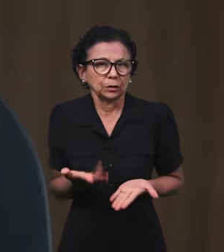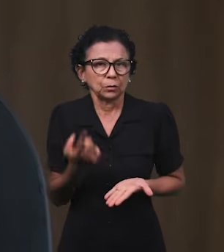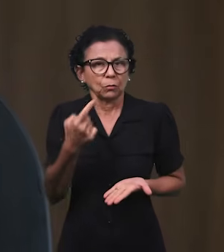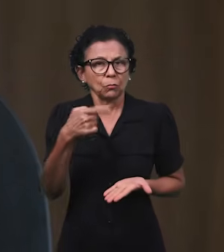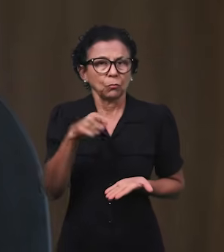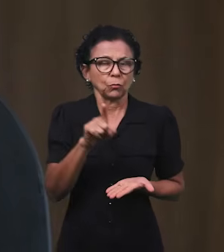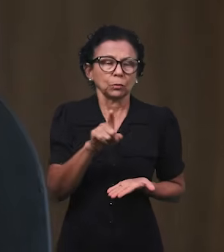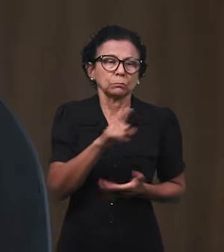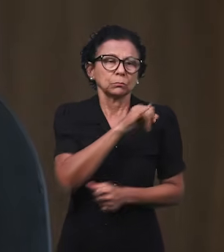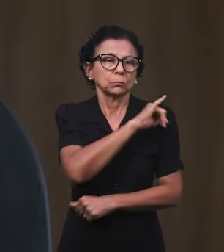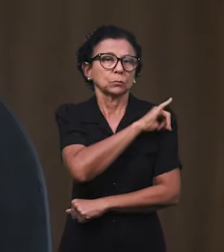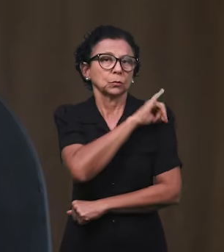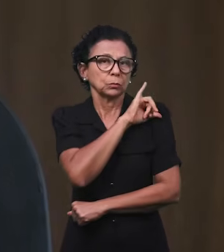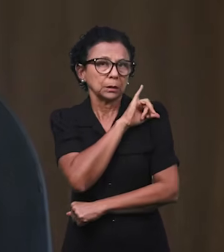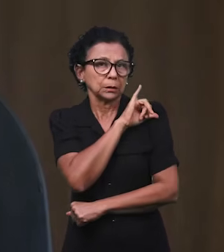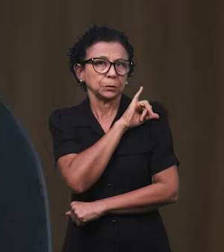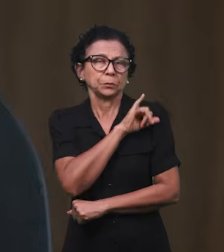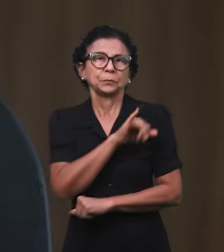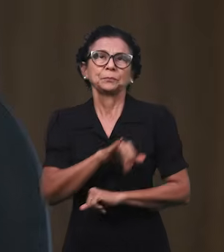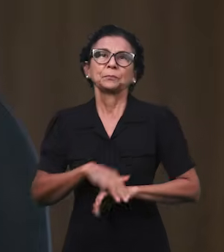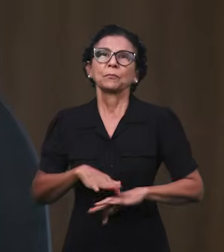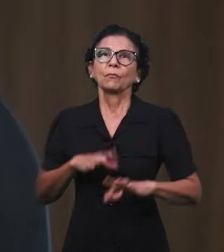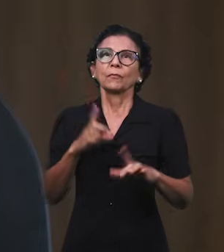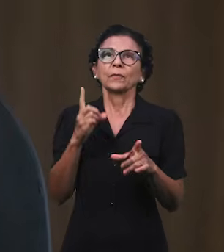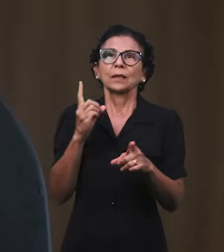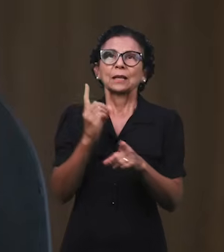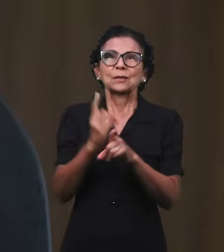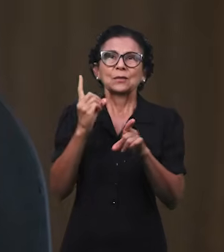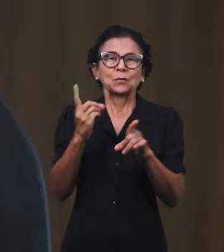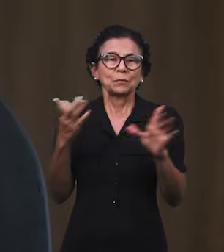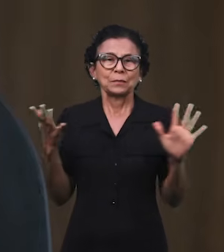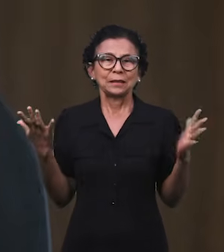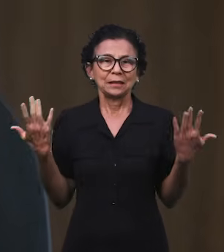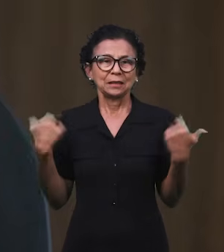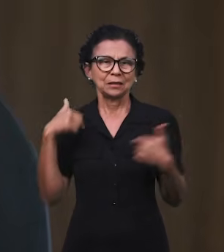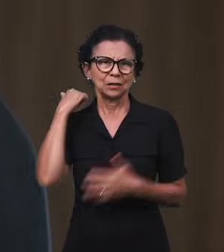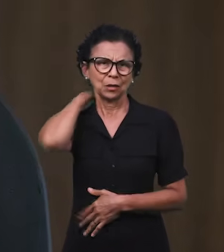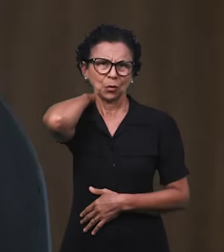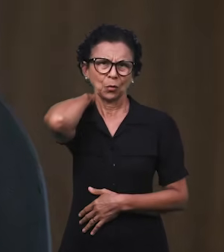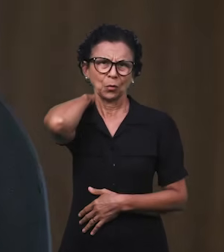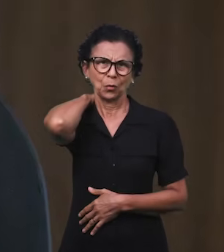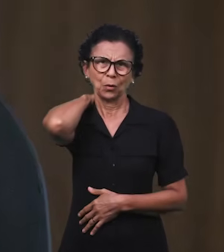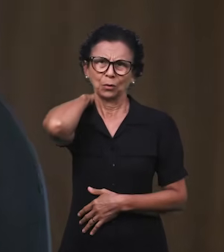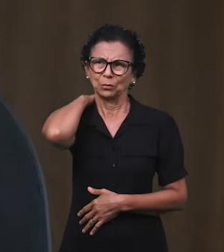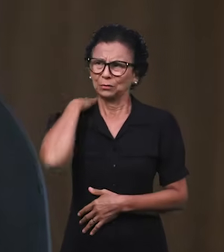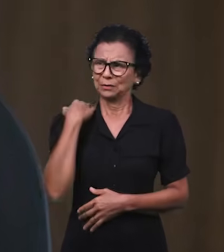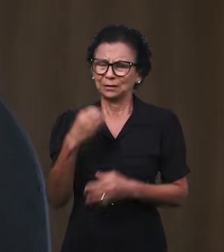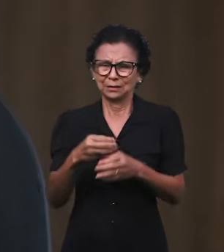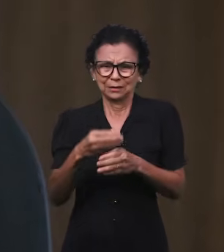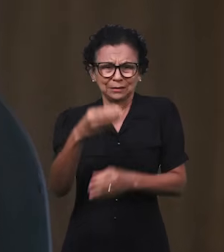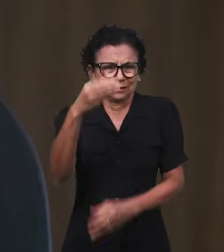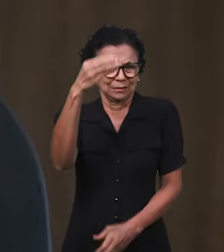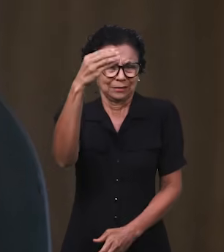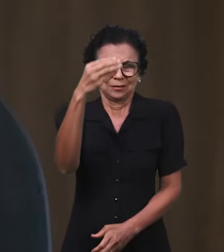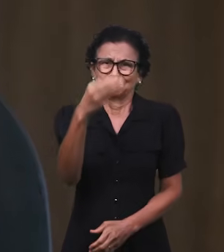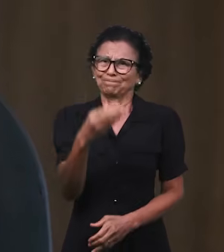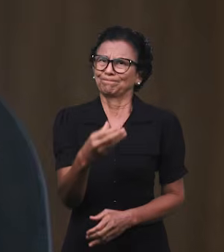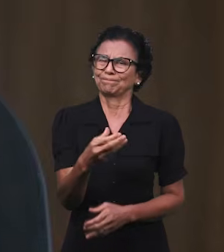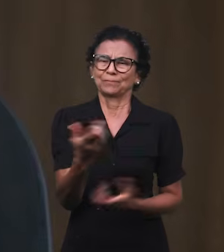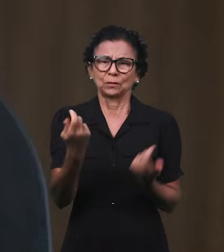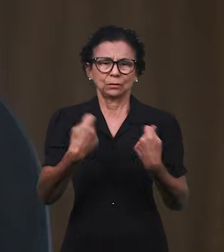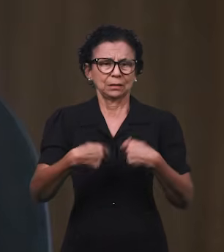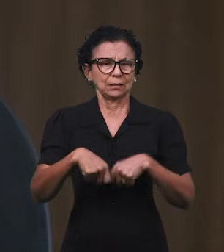fui para lá, fiz o exame e foi constatado que meu problema de coluna não justificava